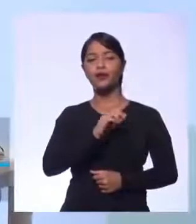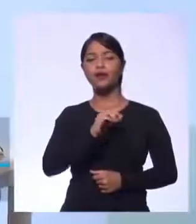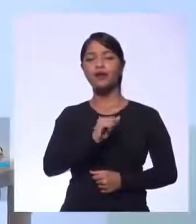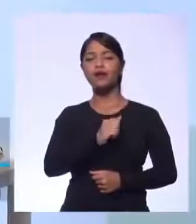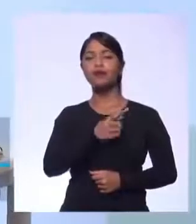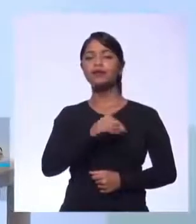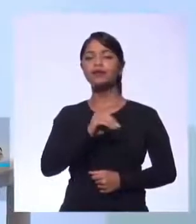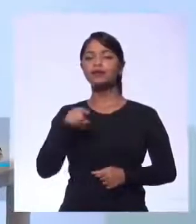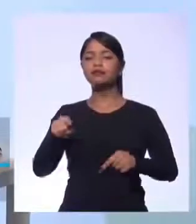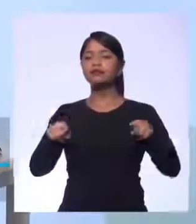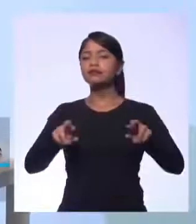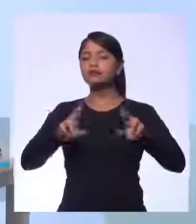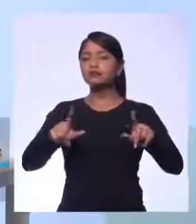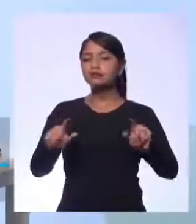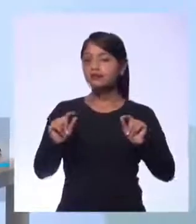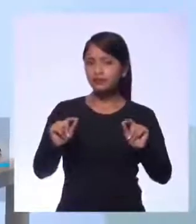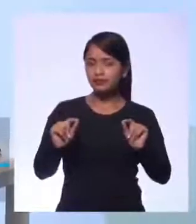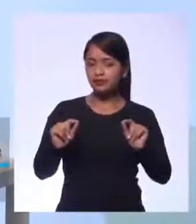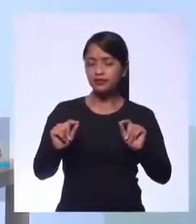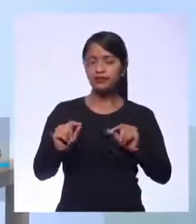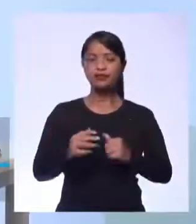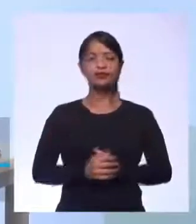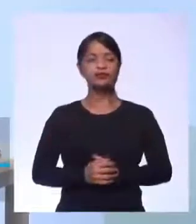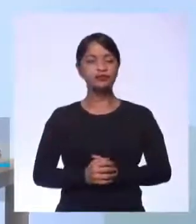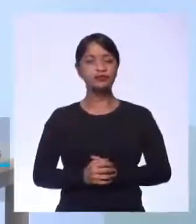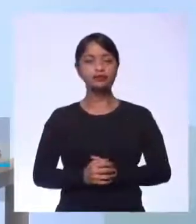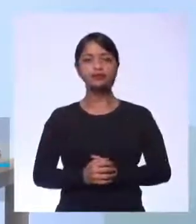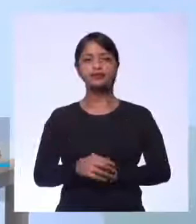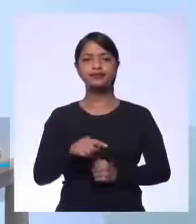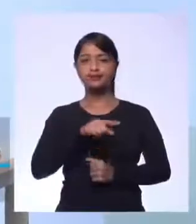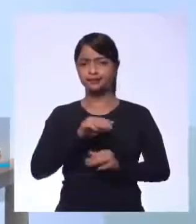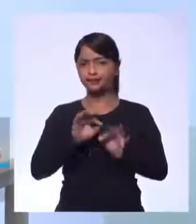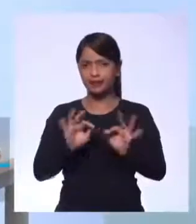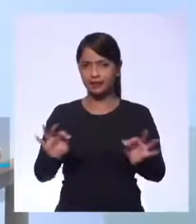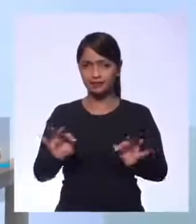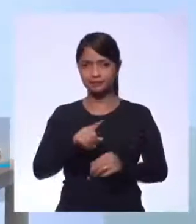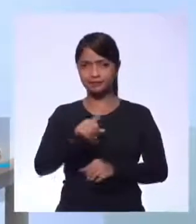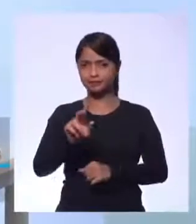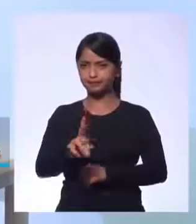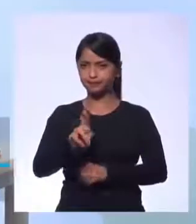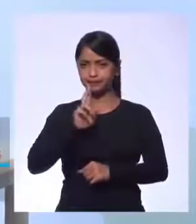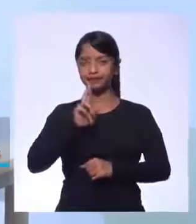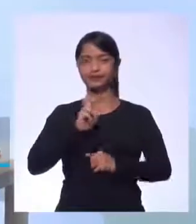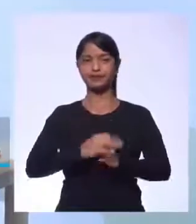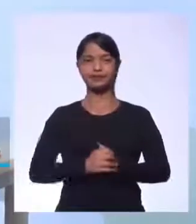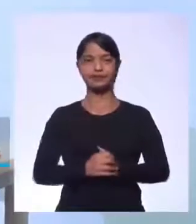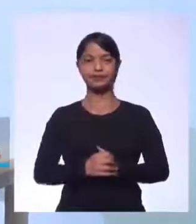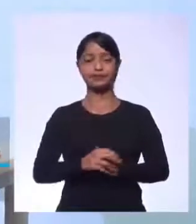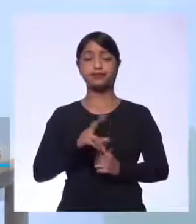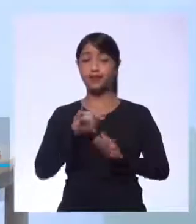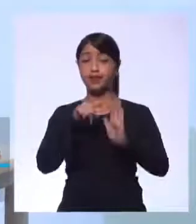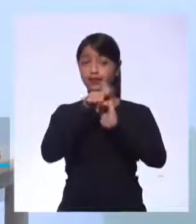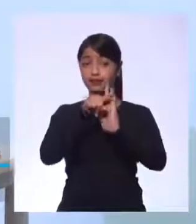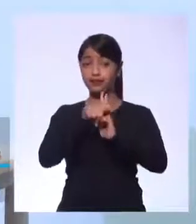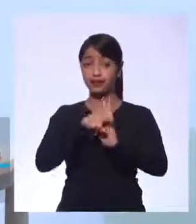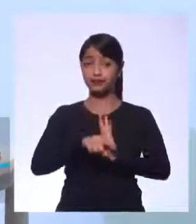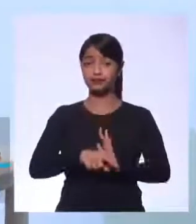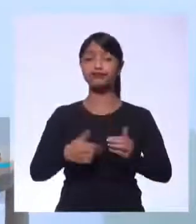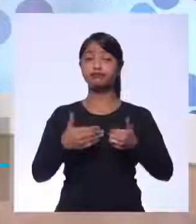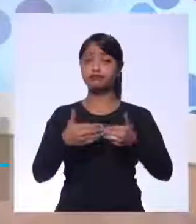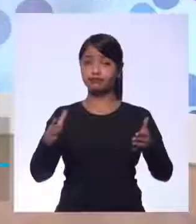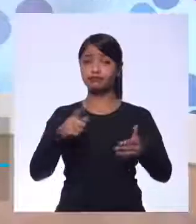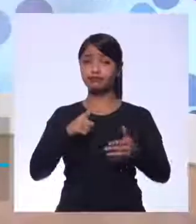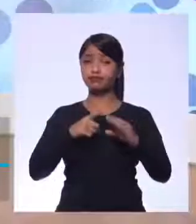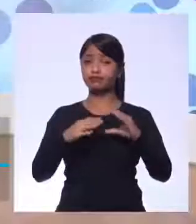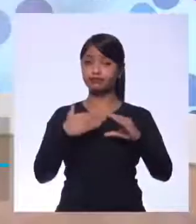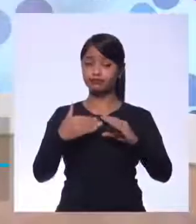O que diferencia frase de oração, para ficar mais simples? Tá? E aí a gente vai analisar ali. O chat está aberto, vamos lá. Pode